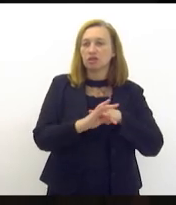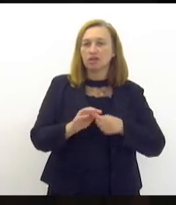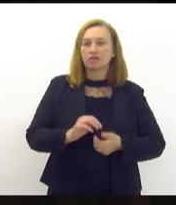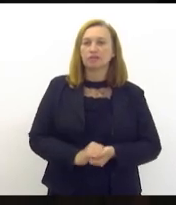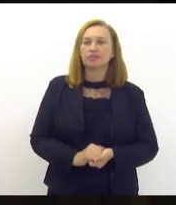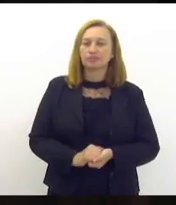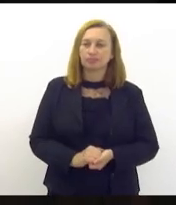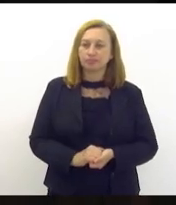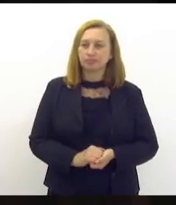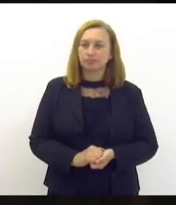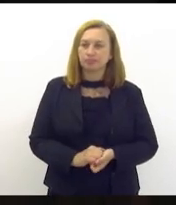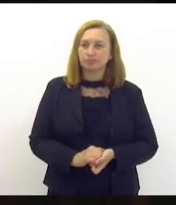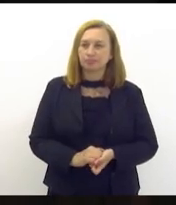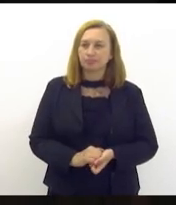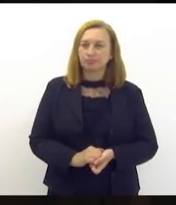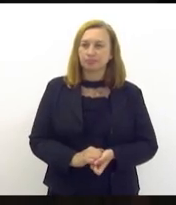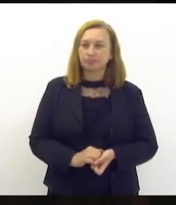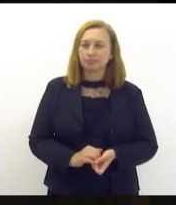técnicas.